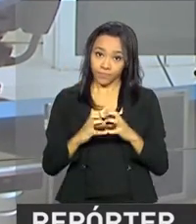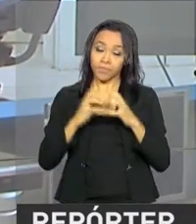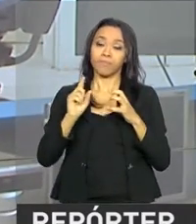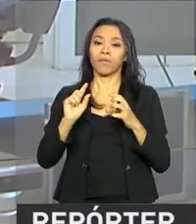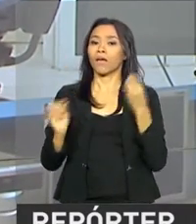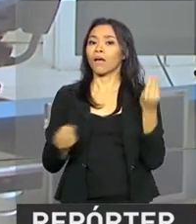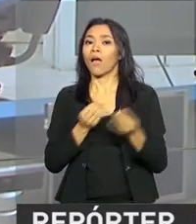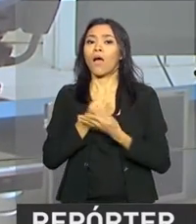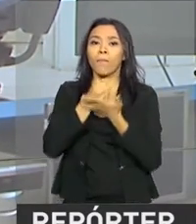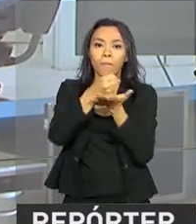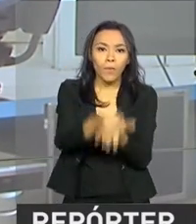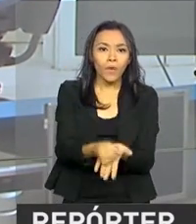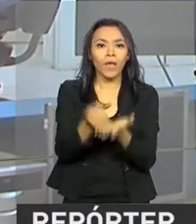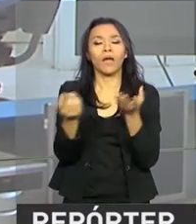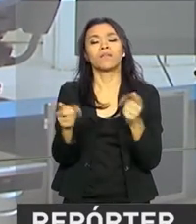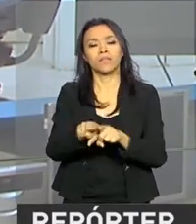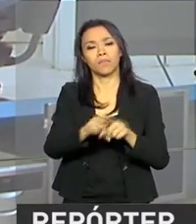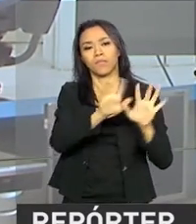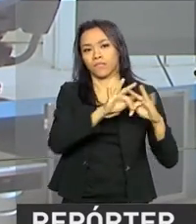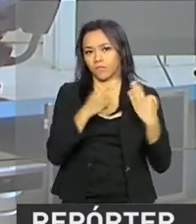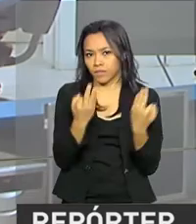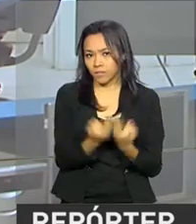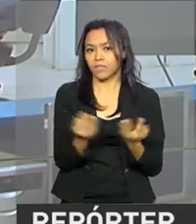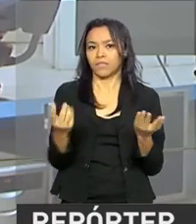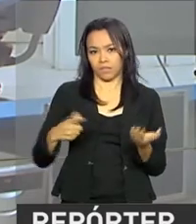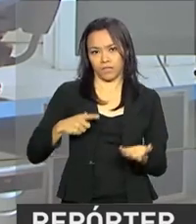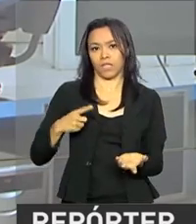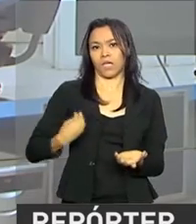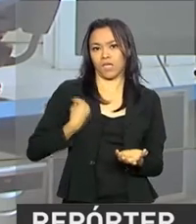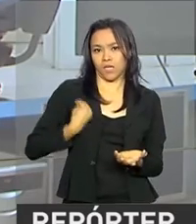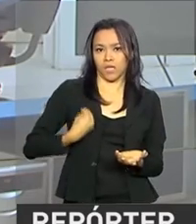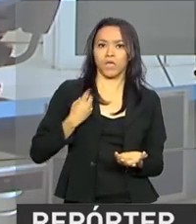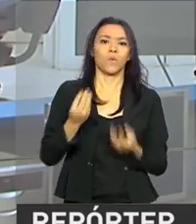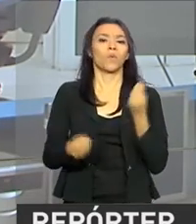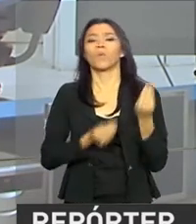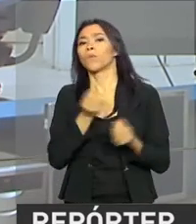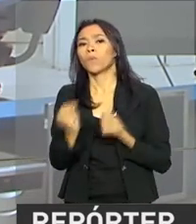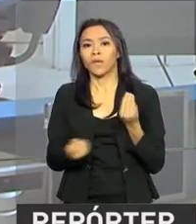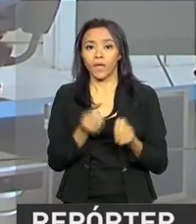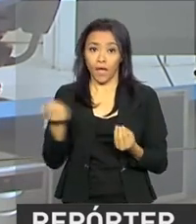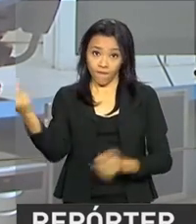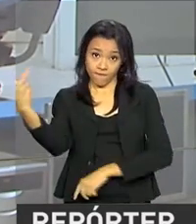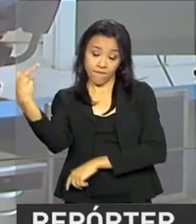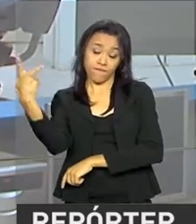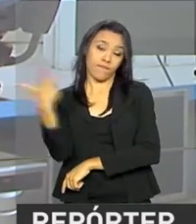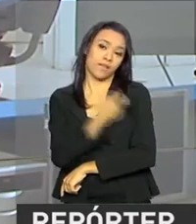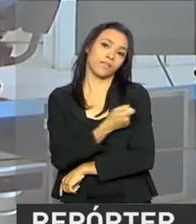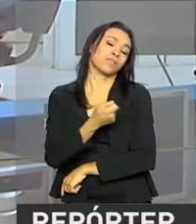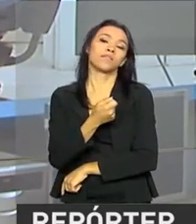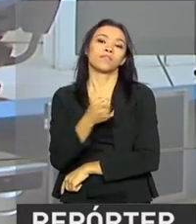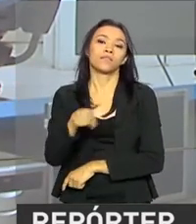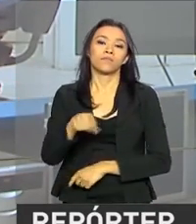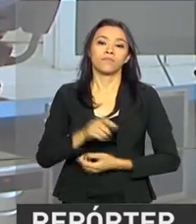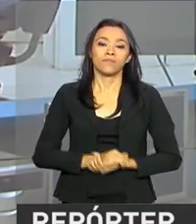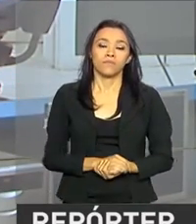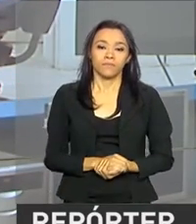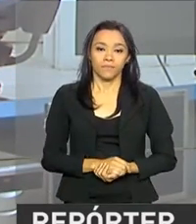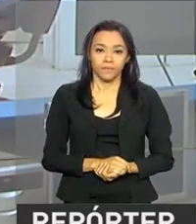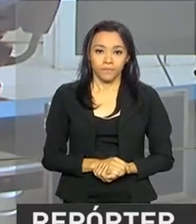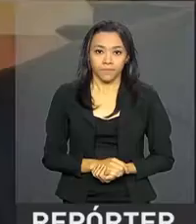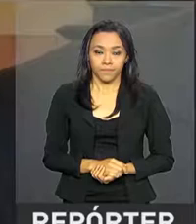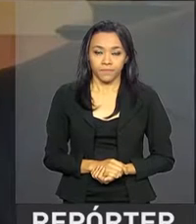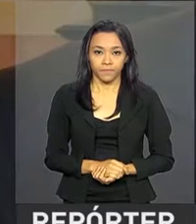microcefalia e aos familiares existe também a expectativa de obtenção da vacina em menor tempo